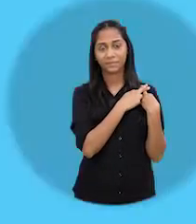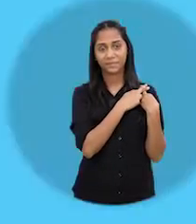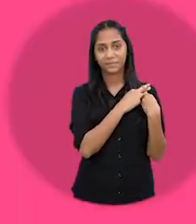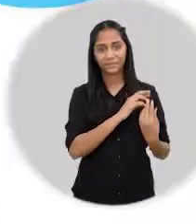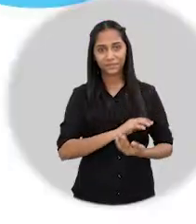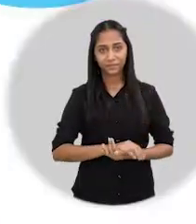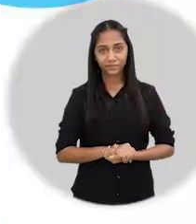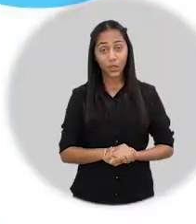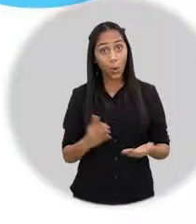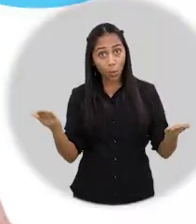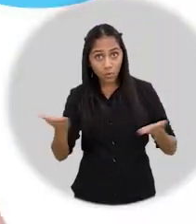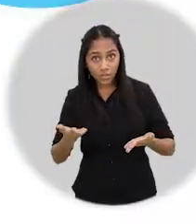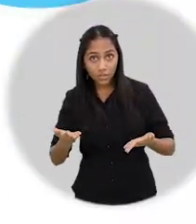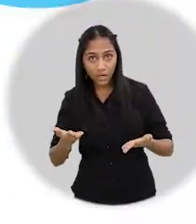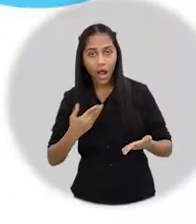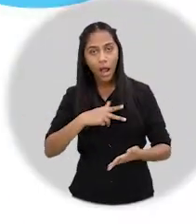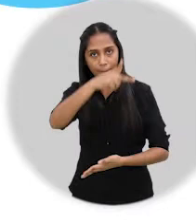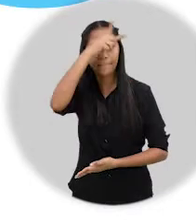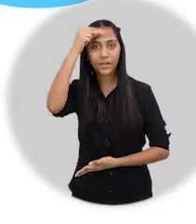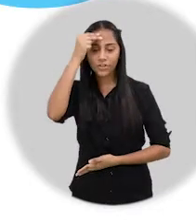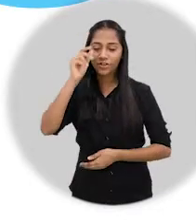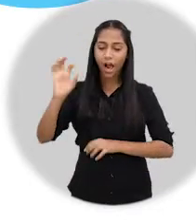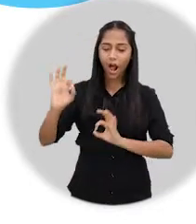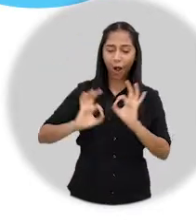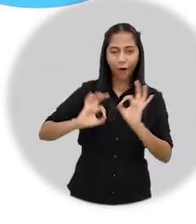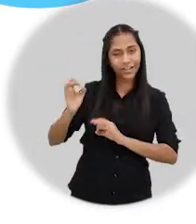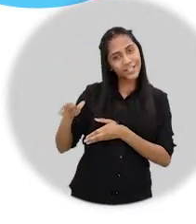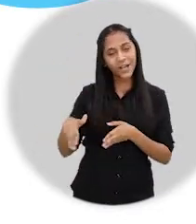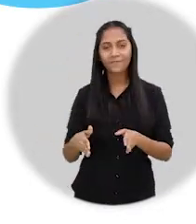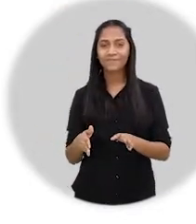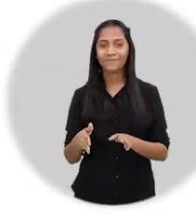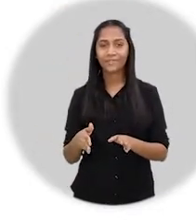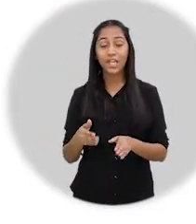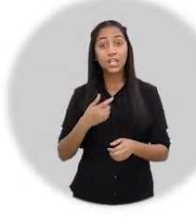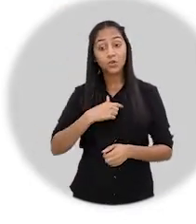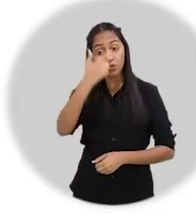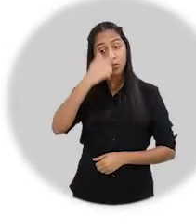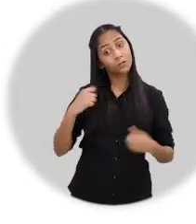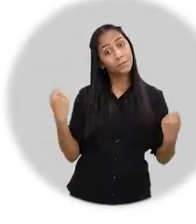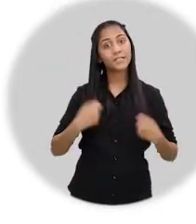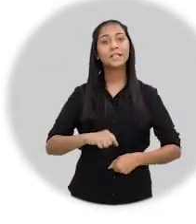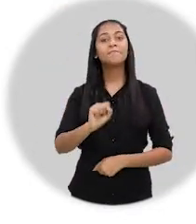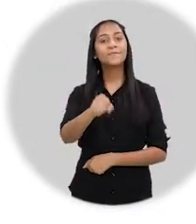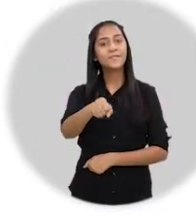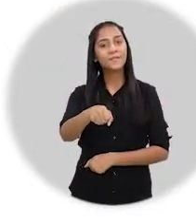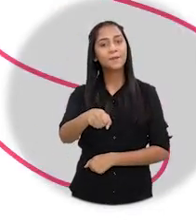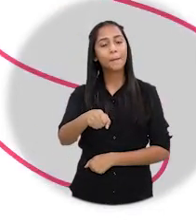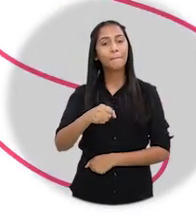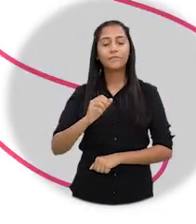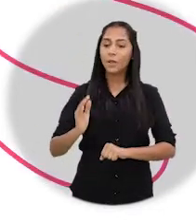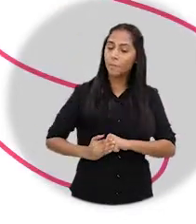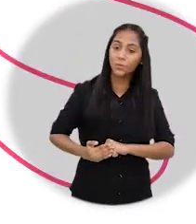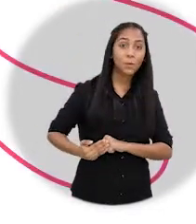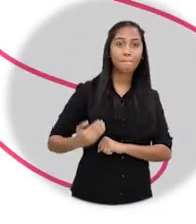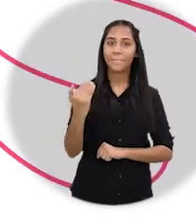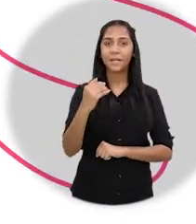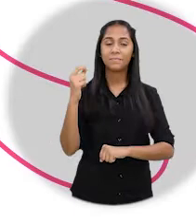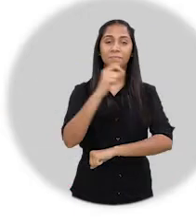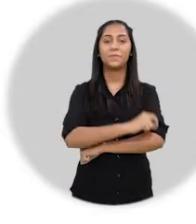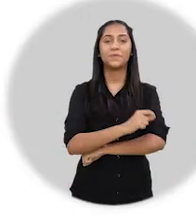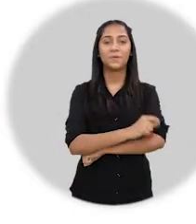pandemia. Hoje, a prefeitura está andando e eu estou pronta para fazer muito mais por